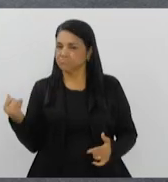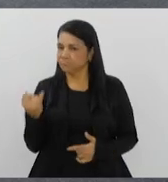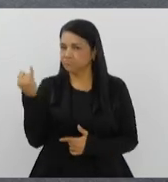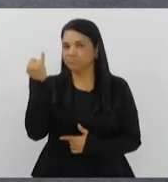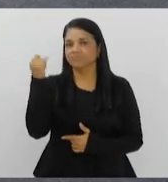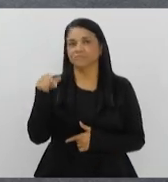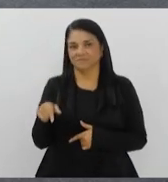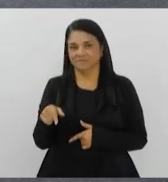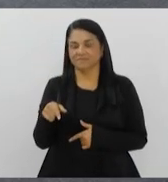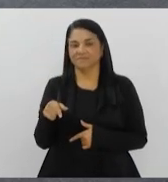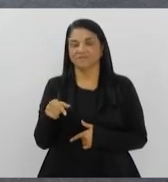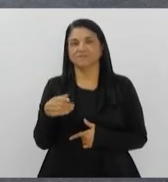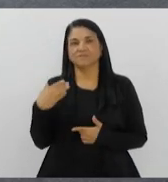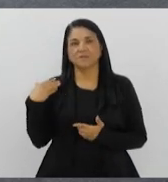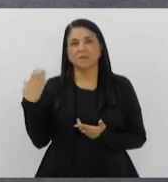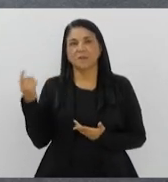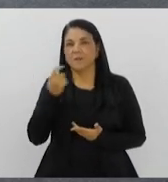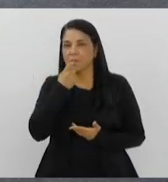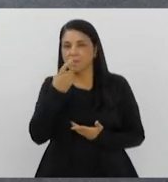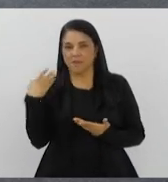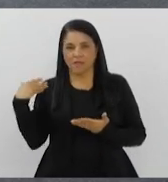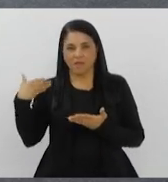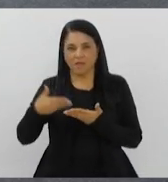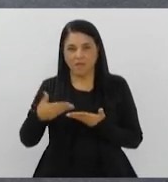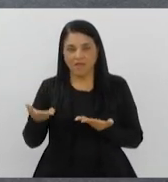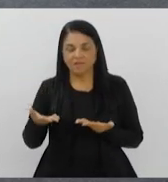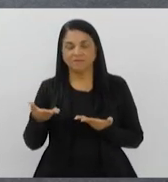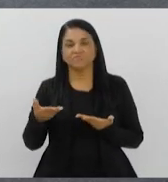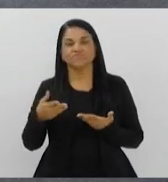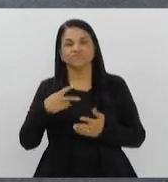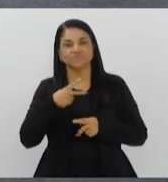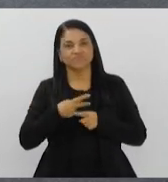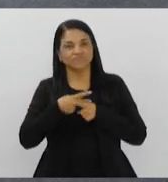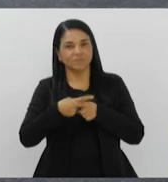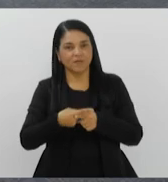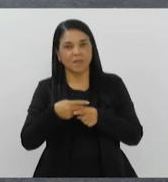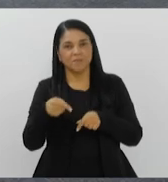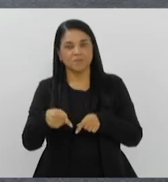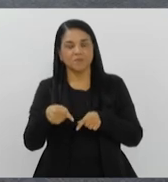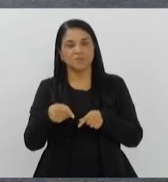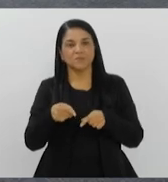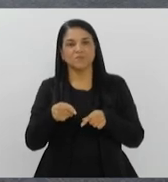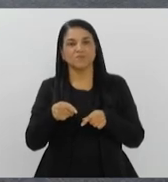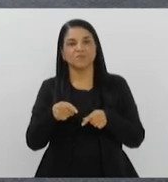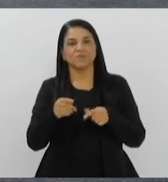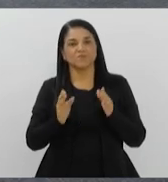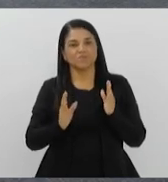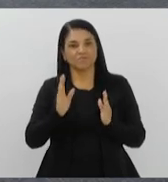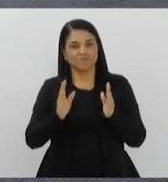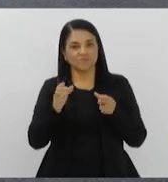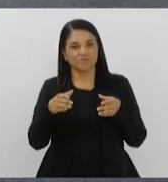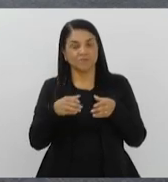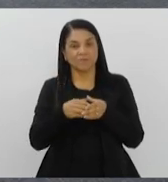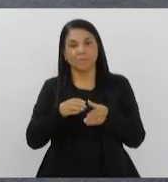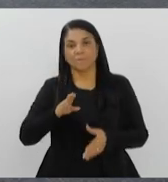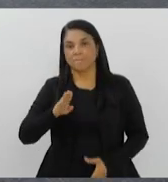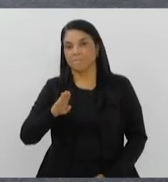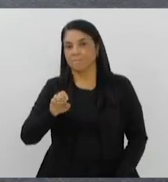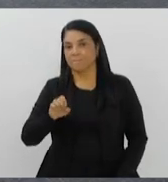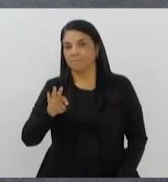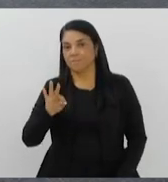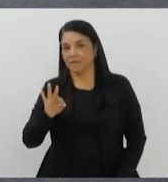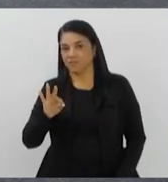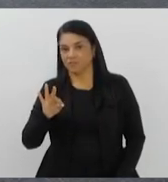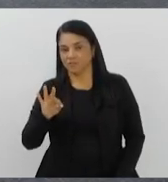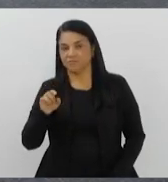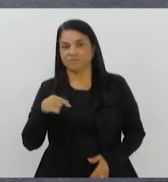inclusive, recentemente, foi um dos agraciados em uma das categorias do BET, que é um prêmio